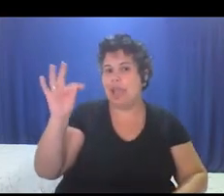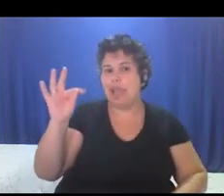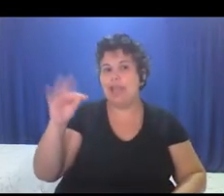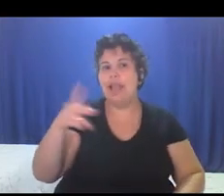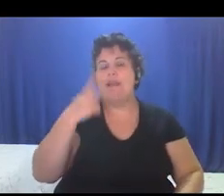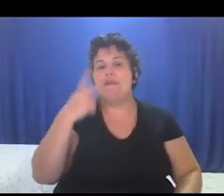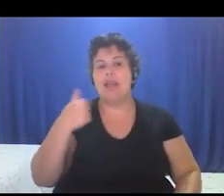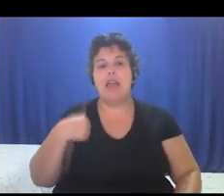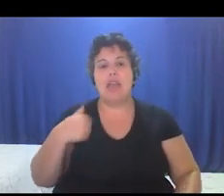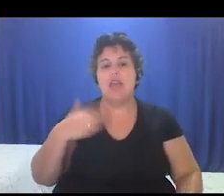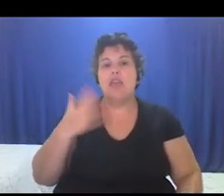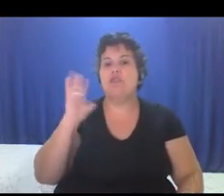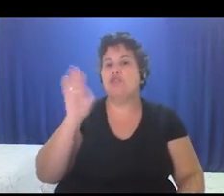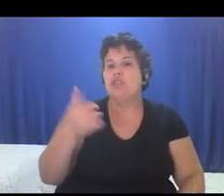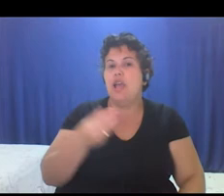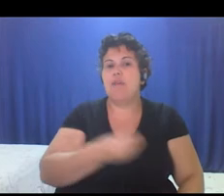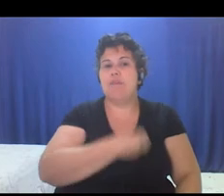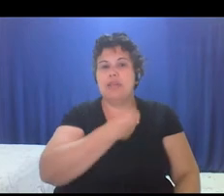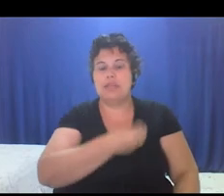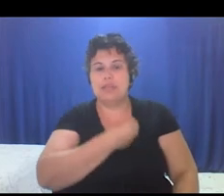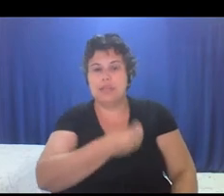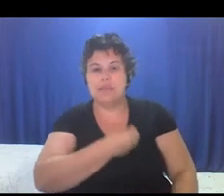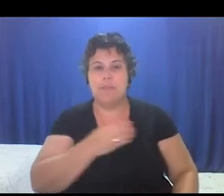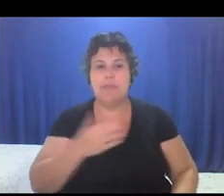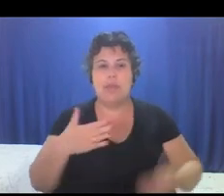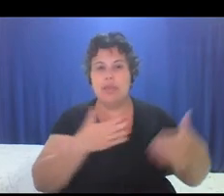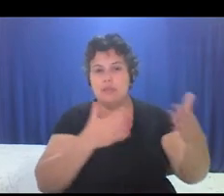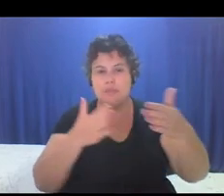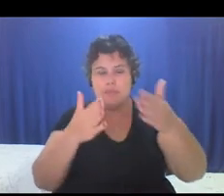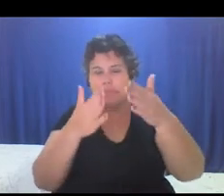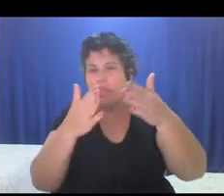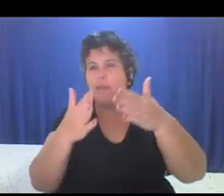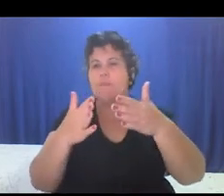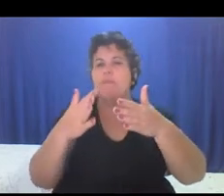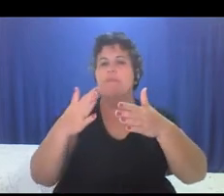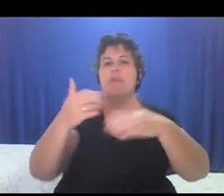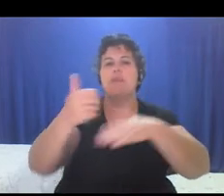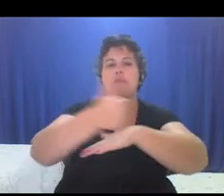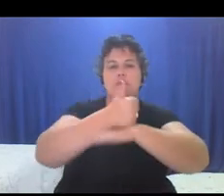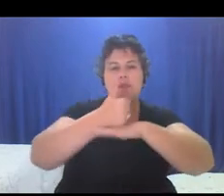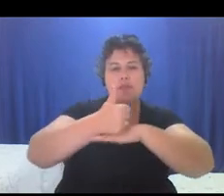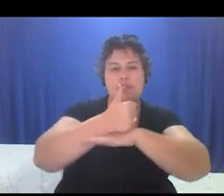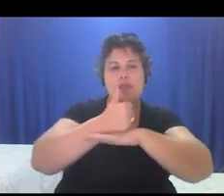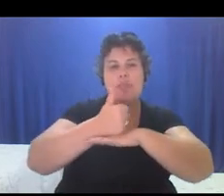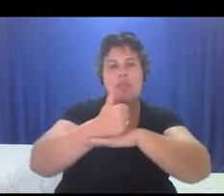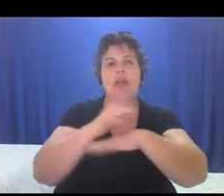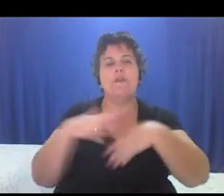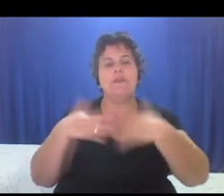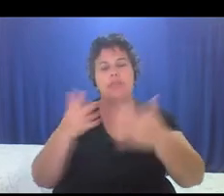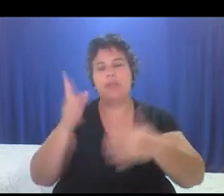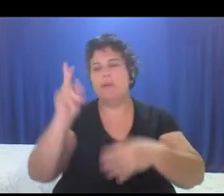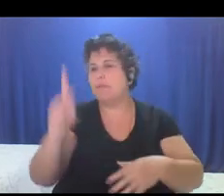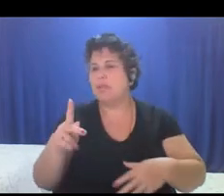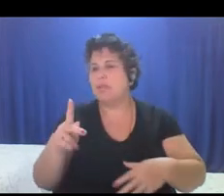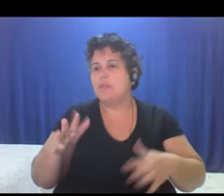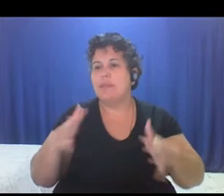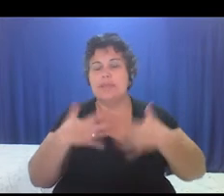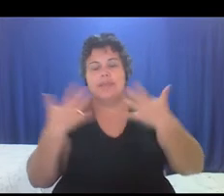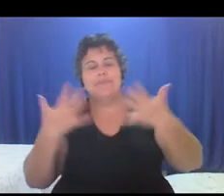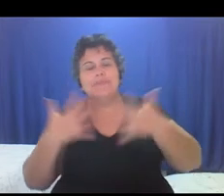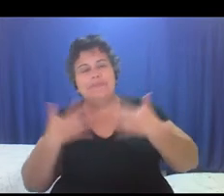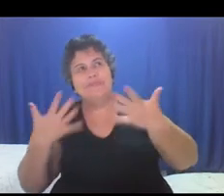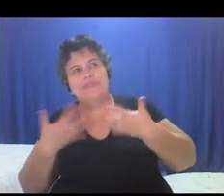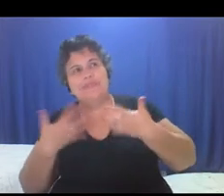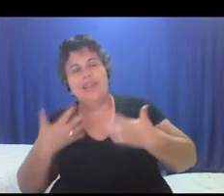trilha de carreira, minha trilha de carreira foi dessa forma, né? Então a pessoa fica muito mais empolgada ali em saber também